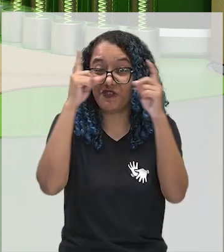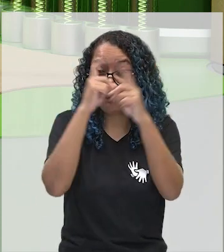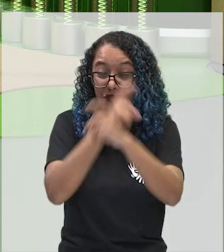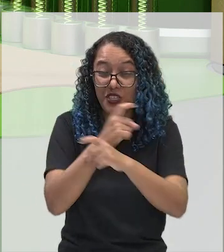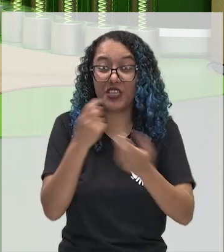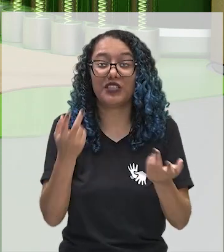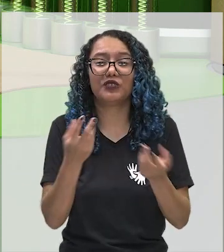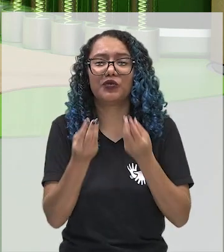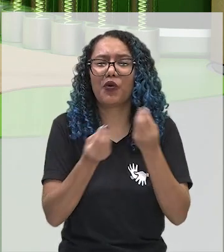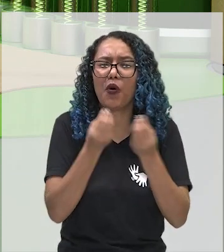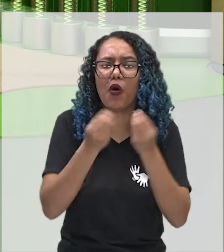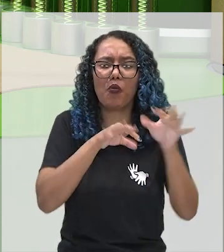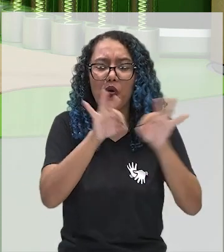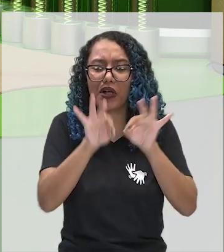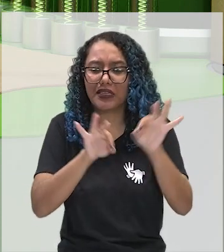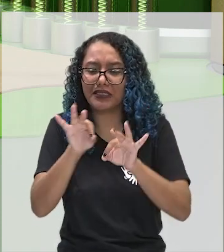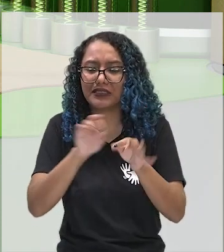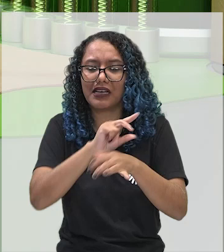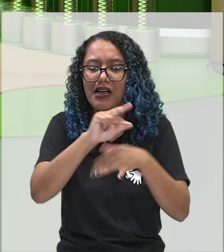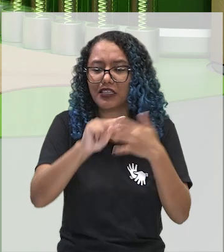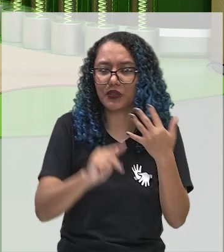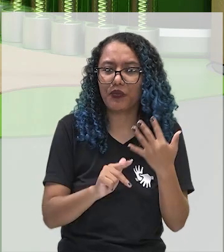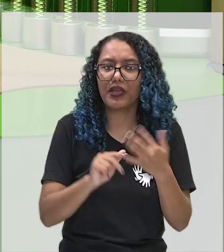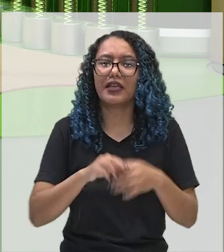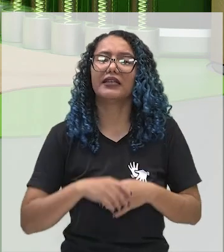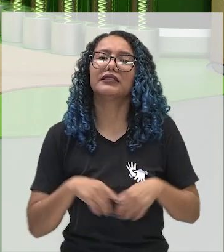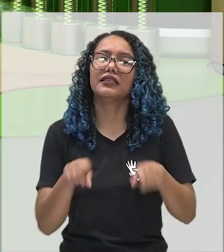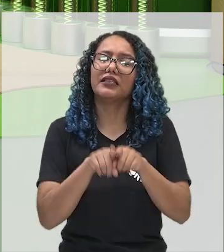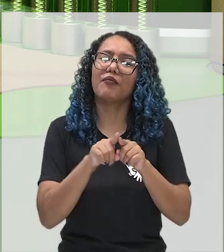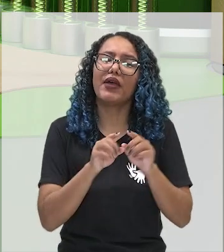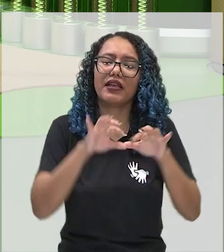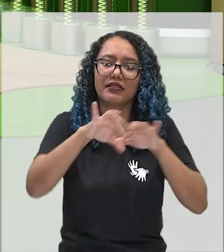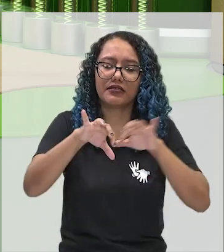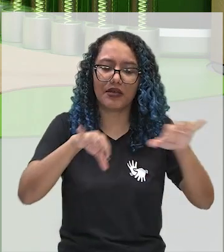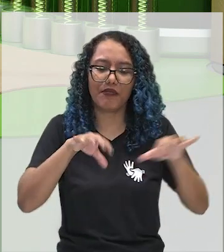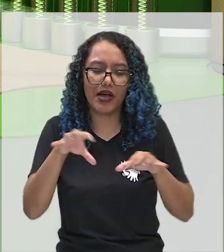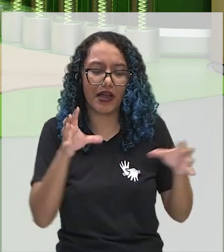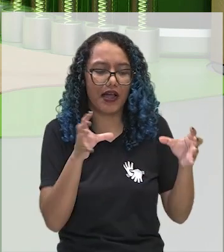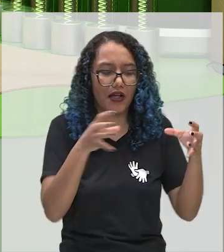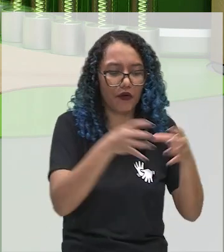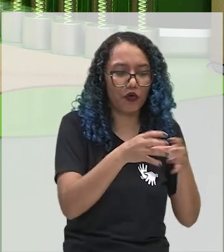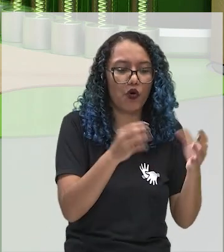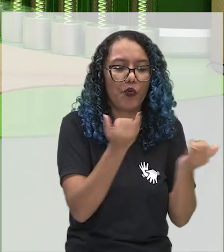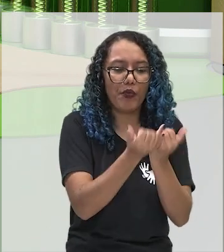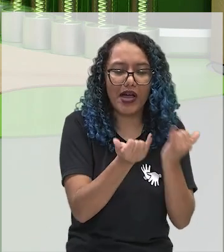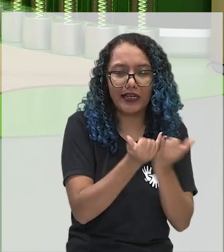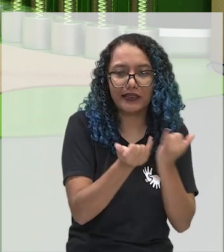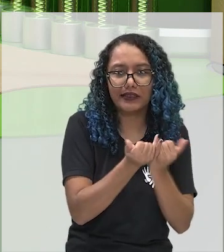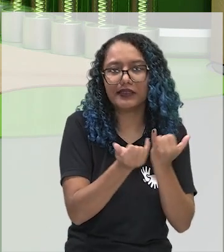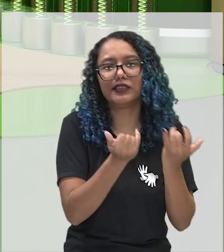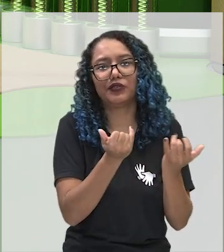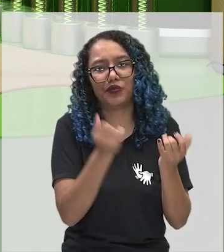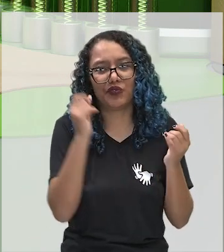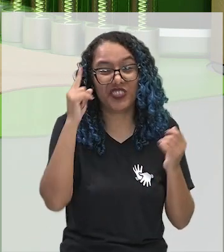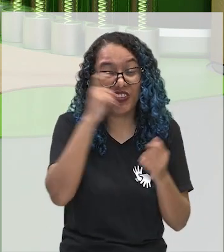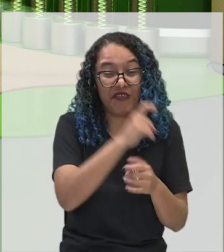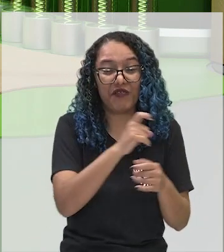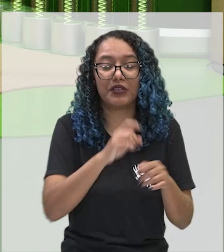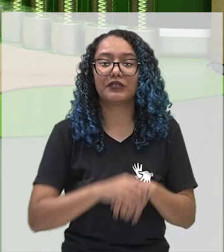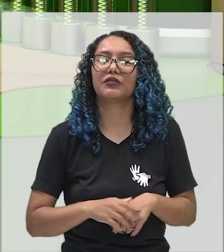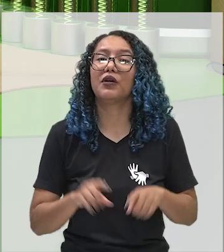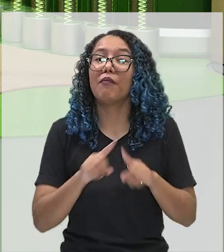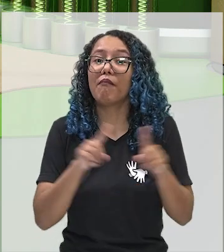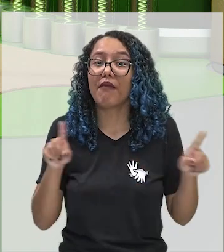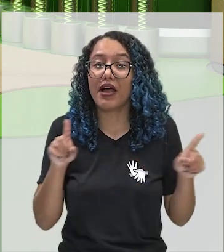mais difícil ali colocar eles dentro ali de uma relação, né, de parentesco. Então o DNA, a descoberta do